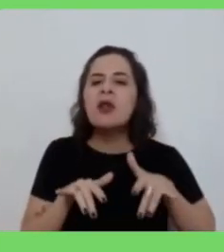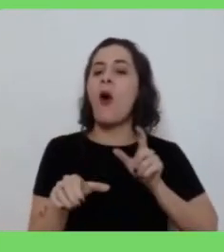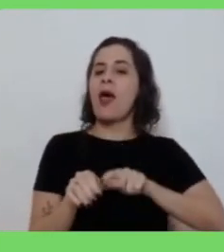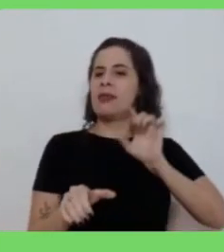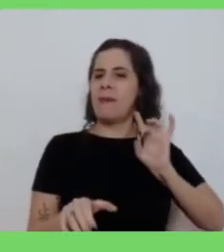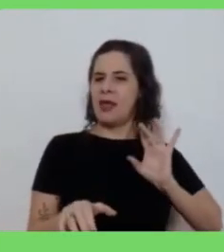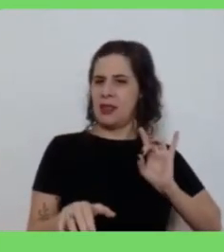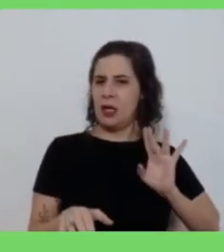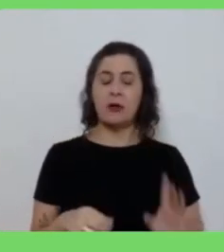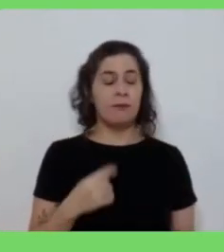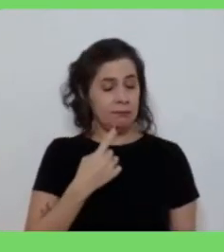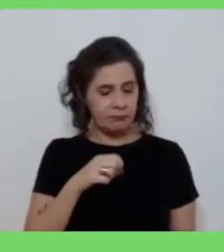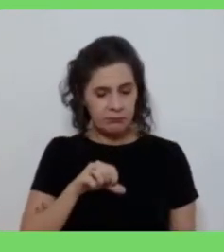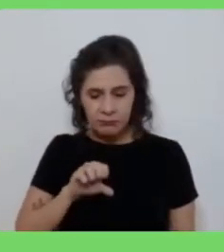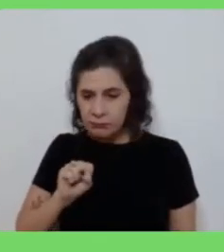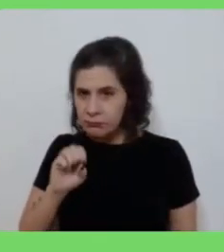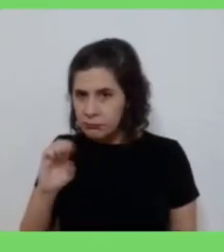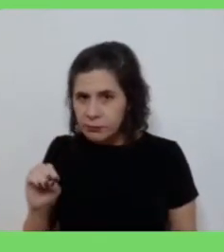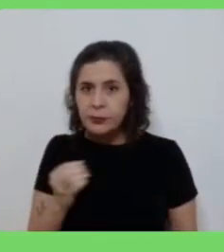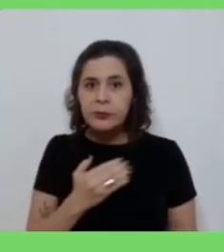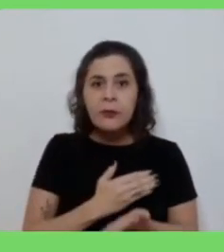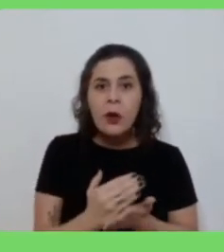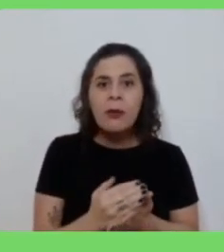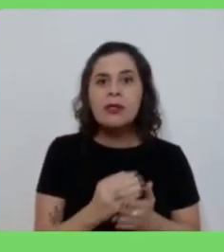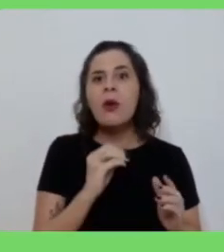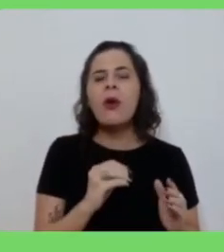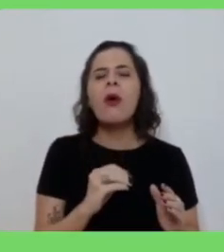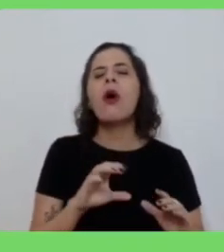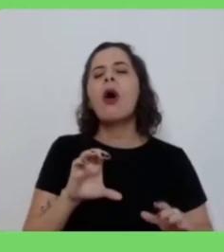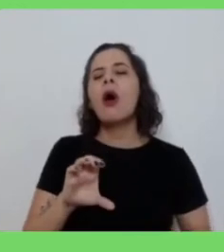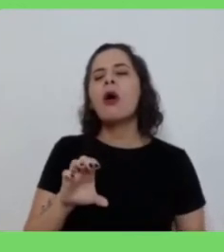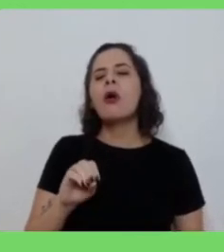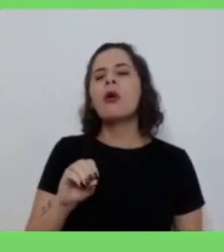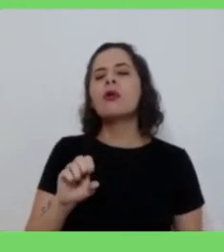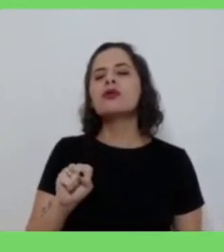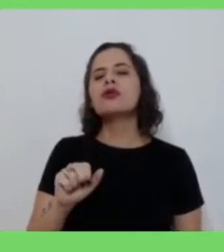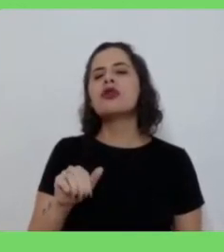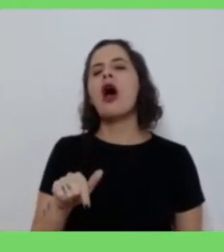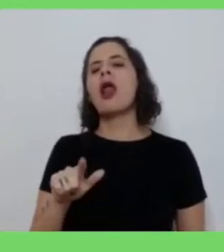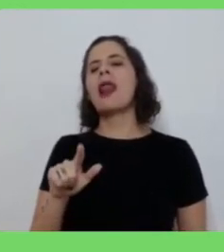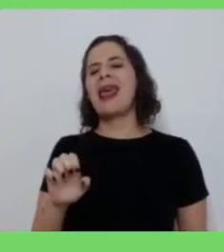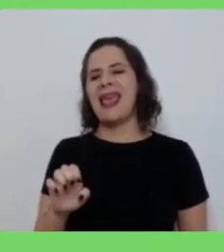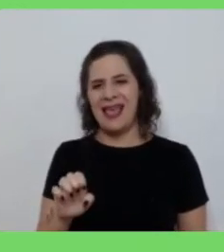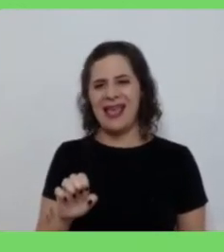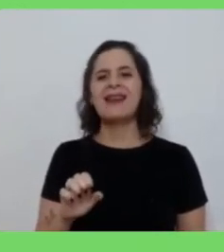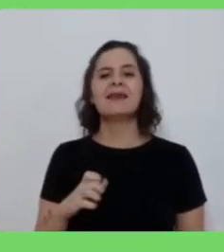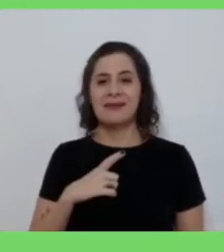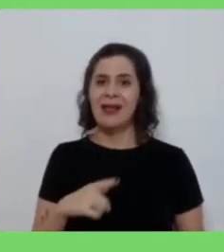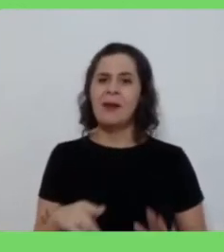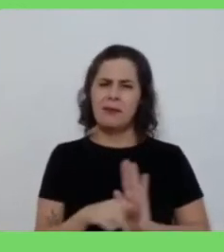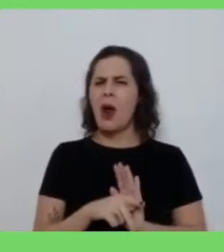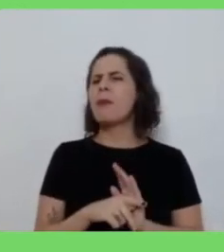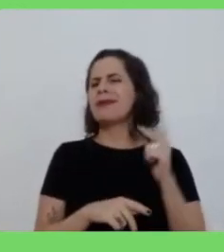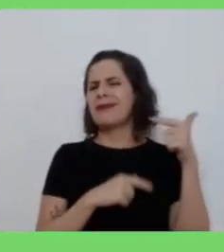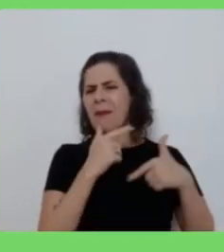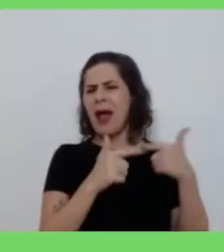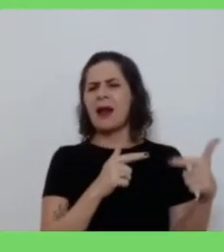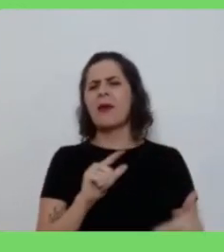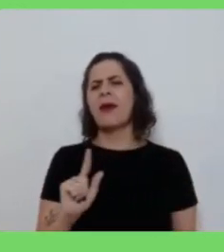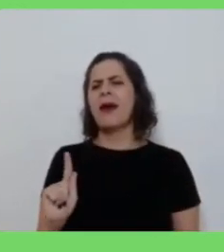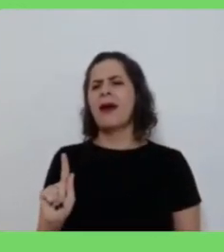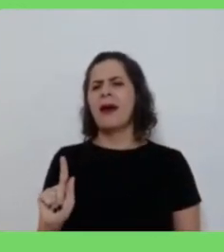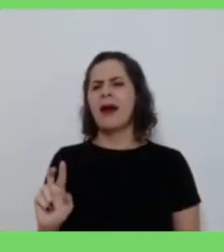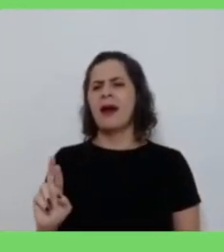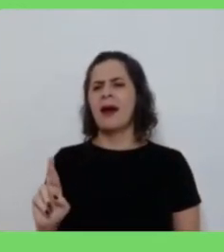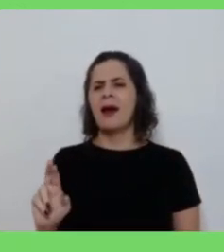chegando aí tanto os clones de consoles a gente teve um trabalho muito grande e da gradiente de outras marcas ali na virada dos